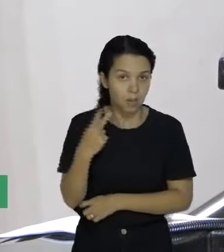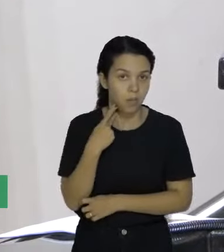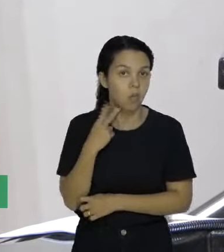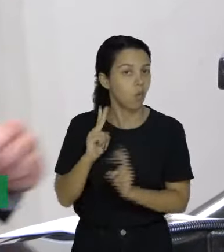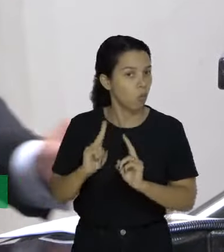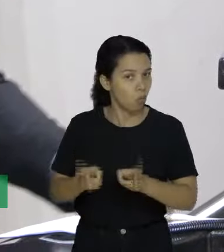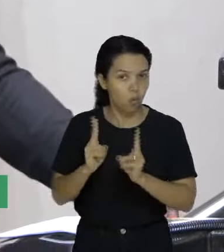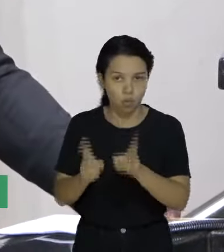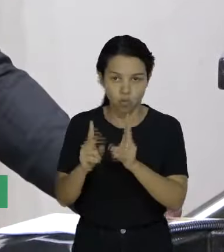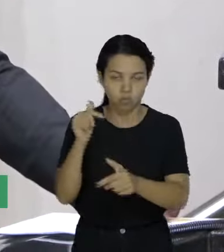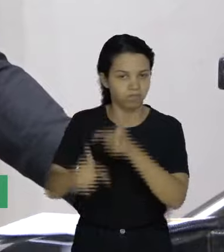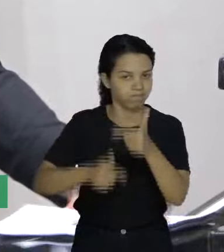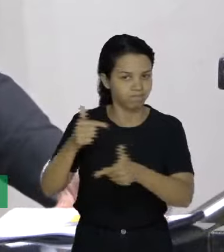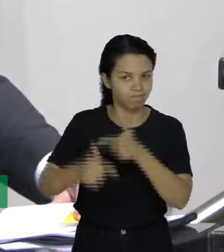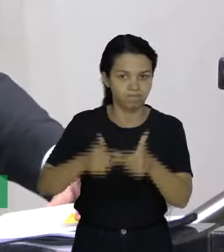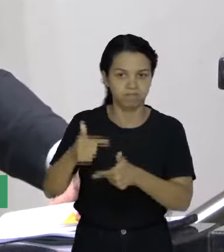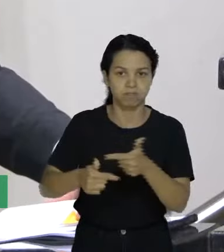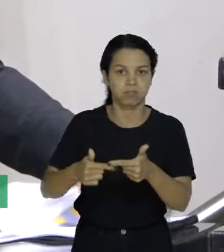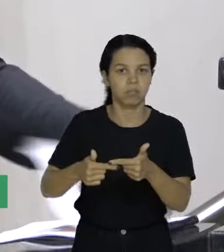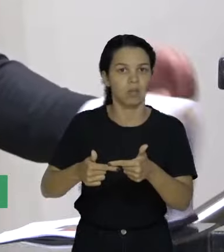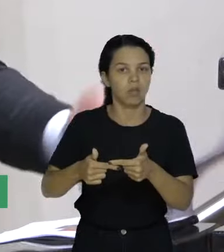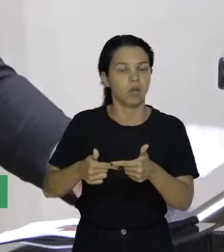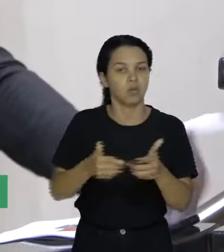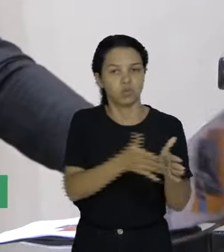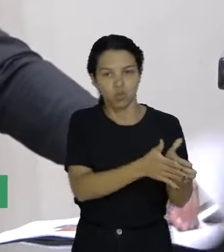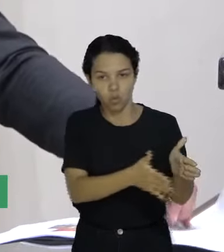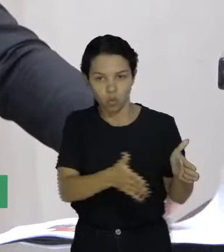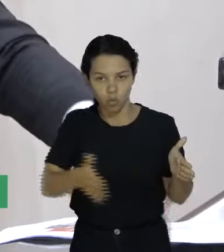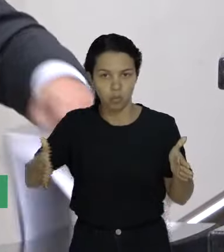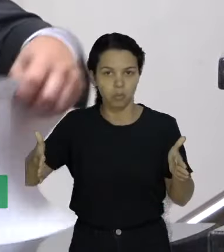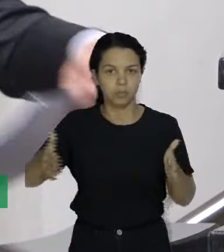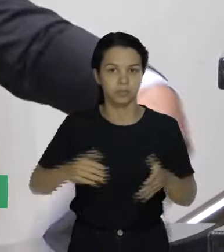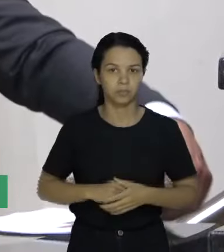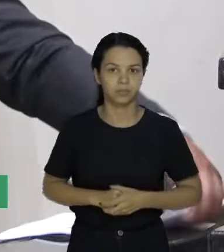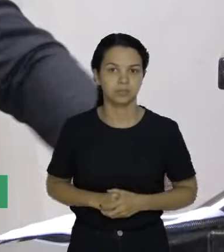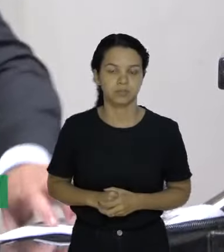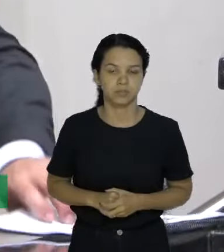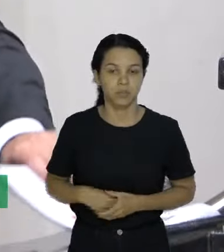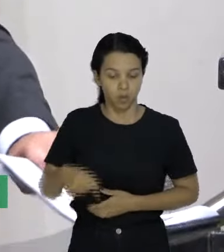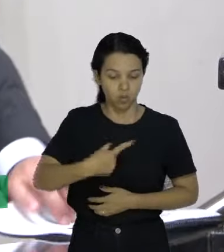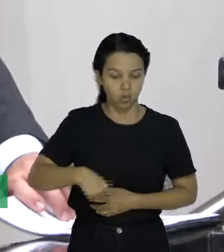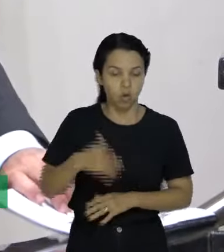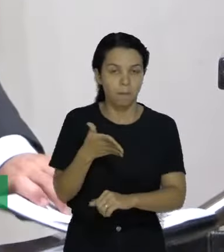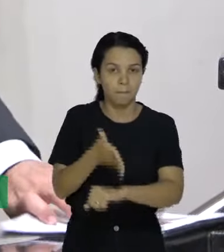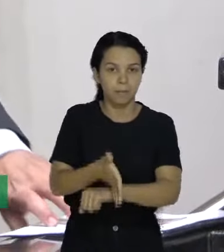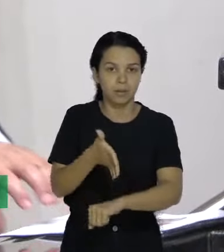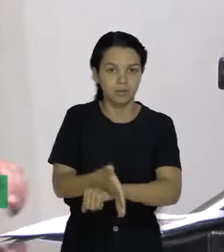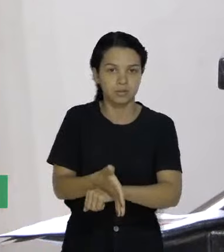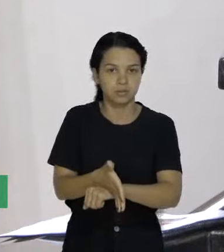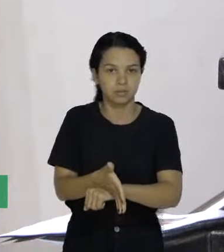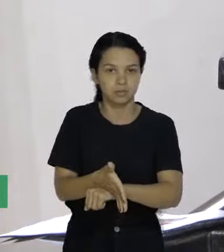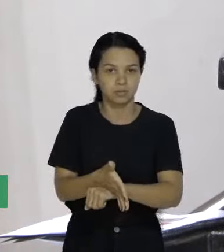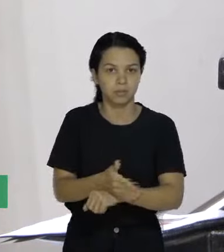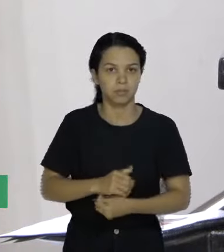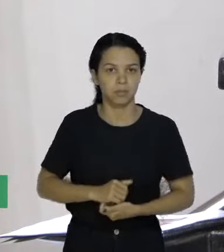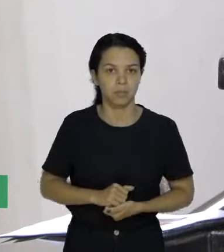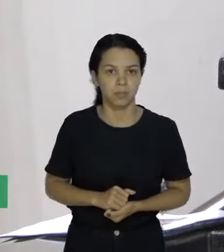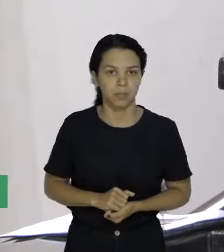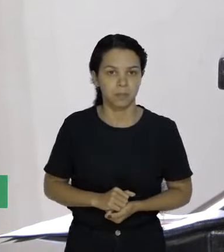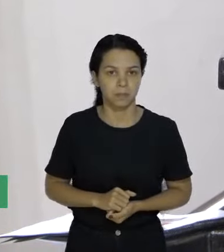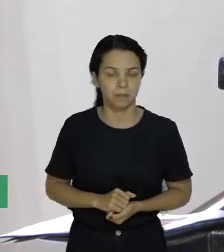a pleno vapor durante todo esse período nós participamos de